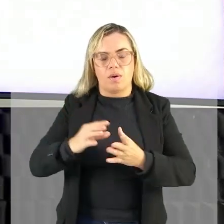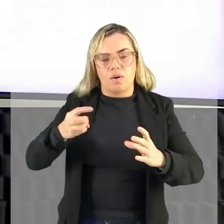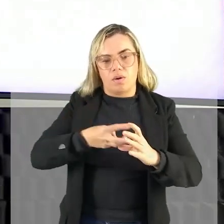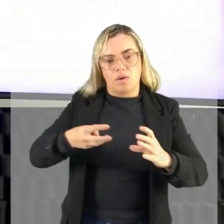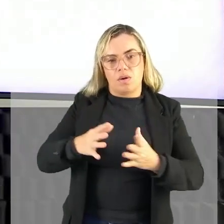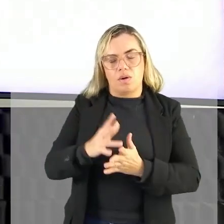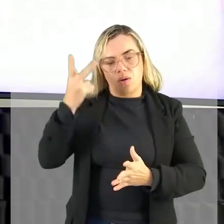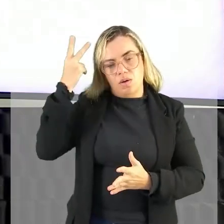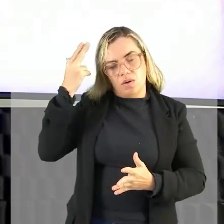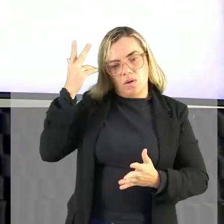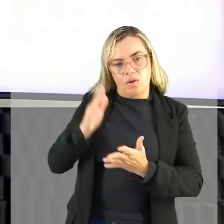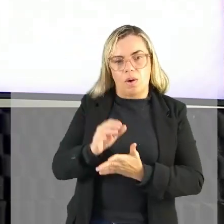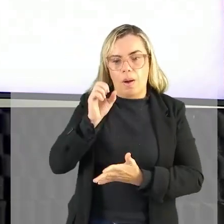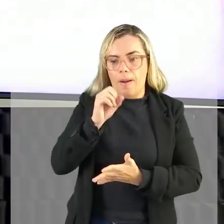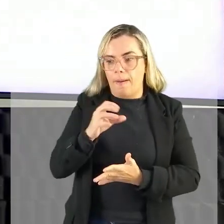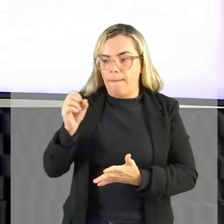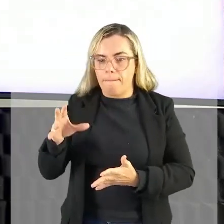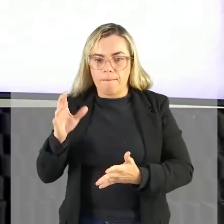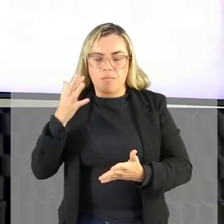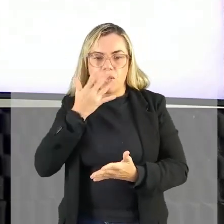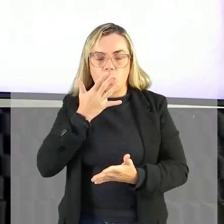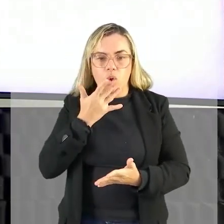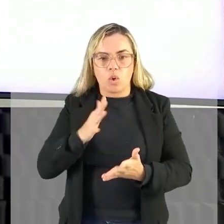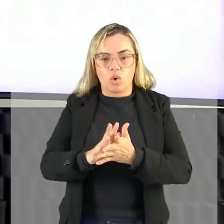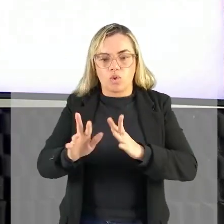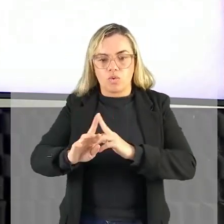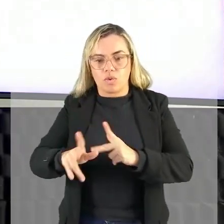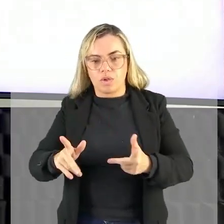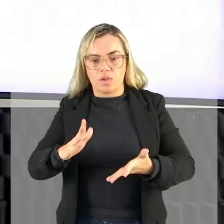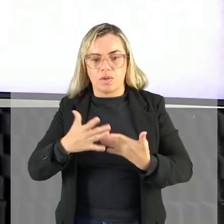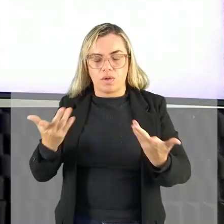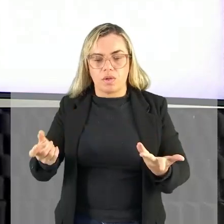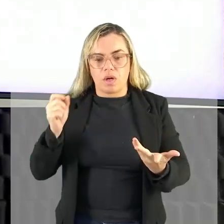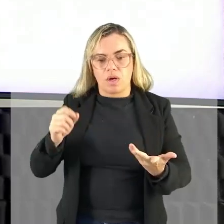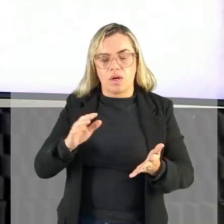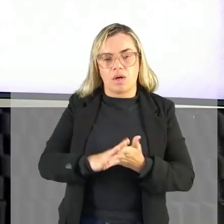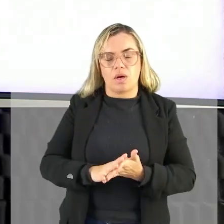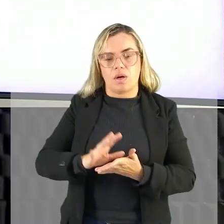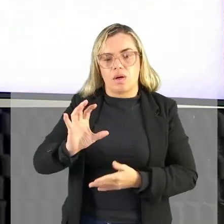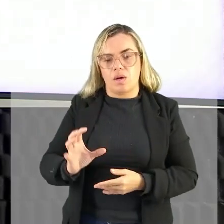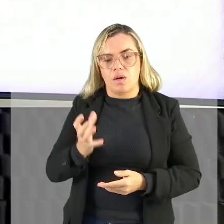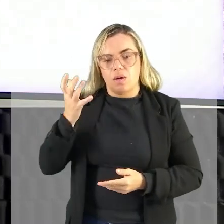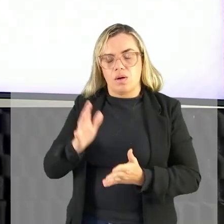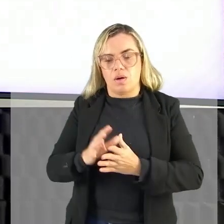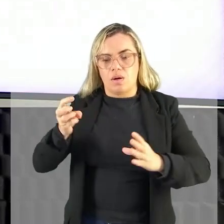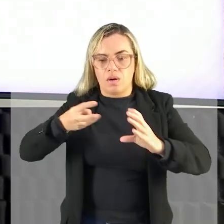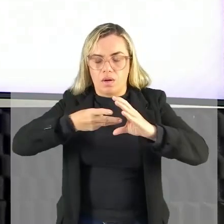normal, cada um vai brilhar em um local. Quando a célula